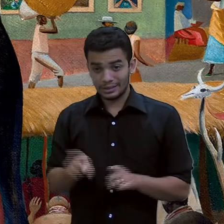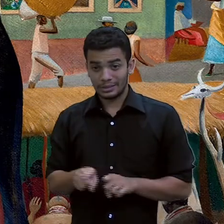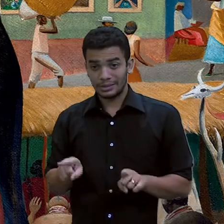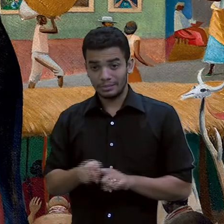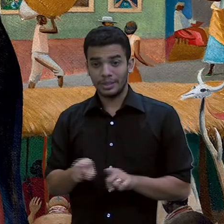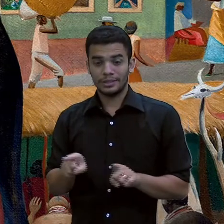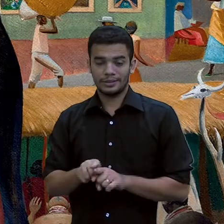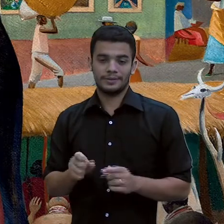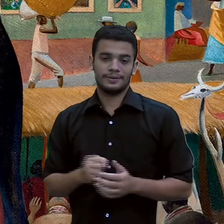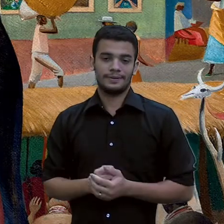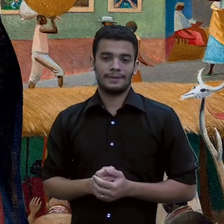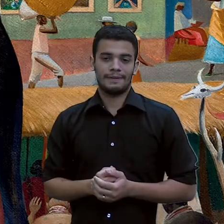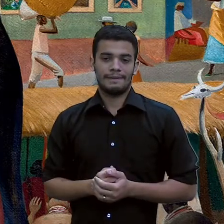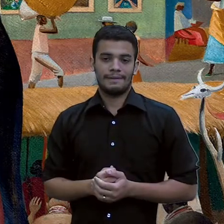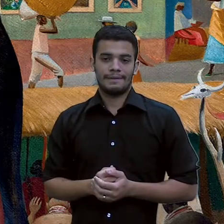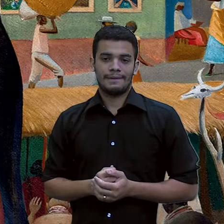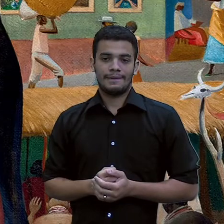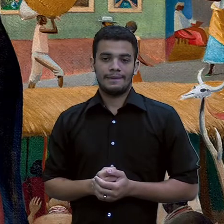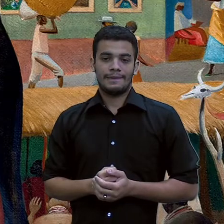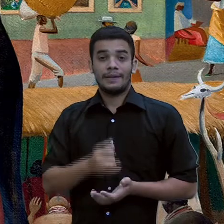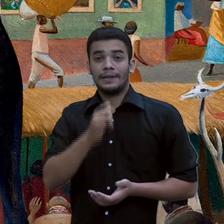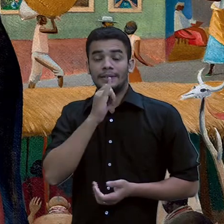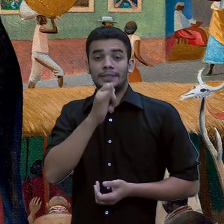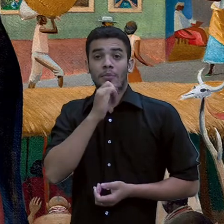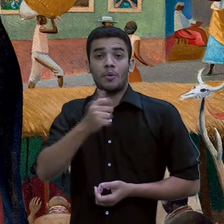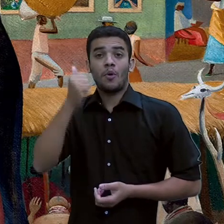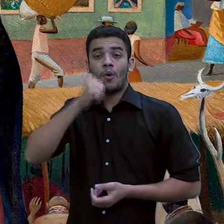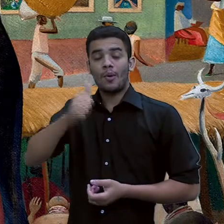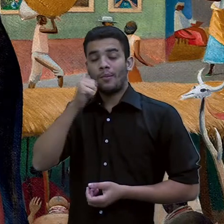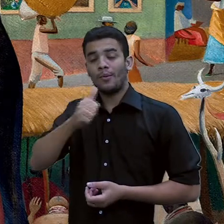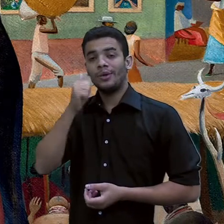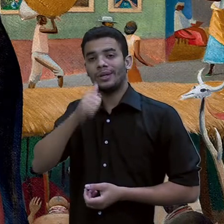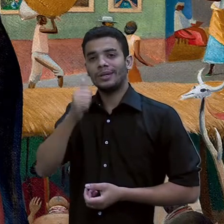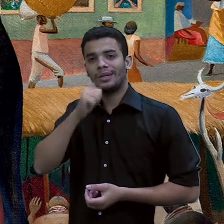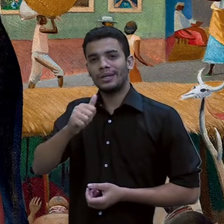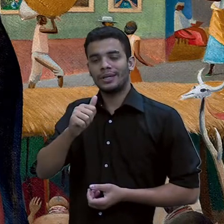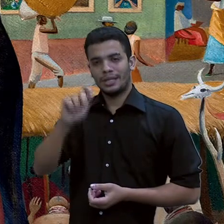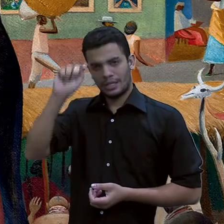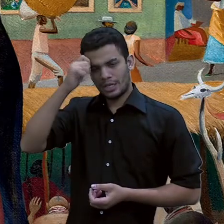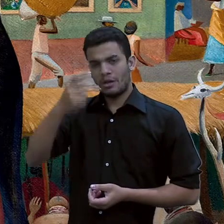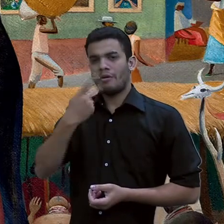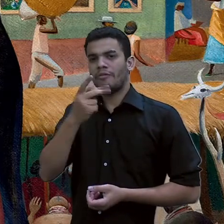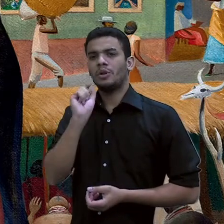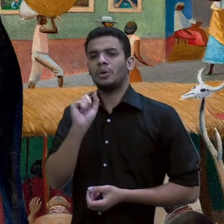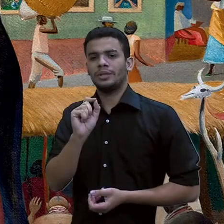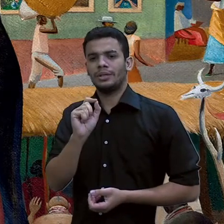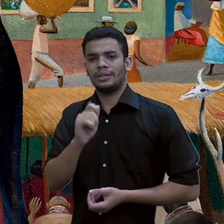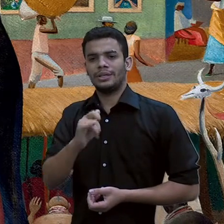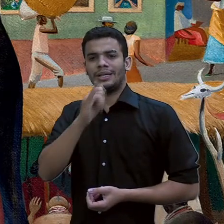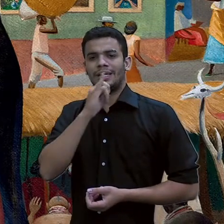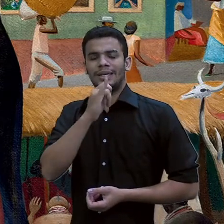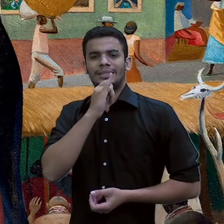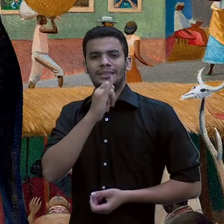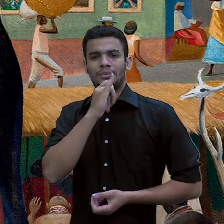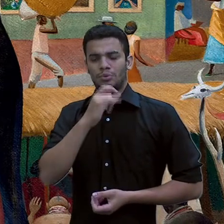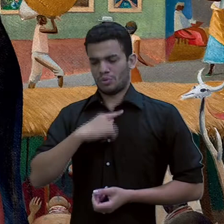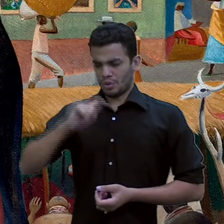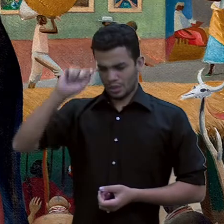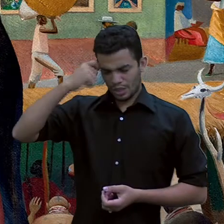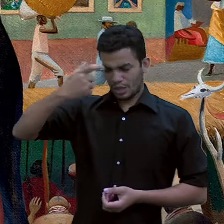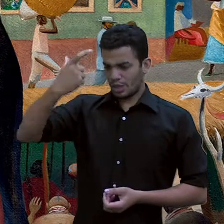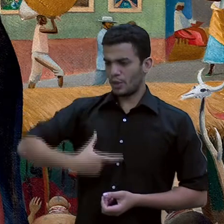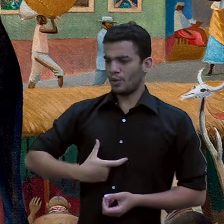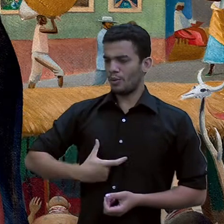uma medalha, falou, não é para negra ou preta, não era para afrodescendente, eram para todas e